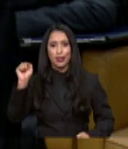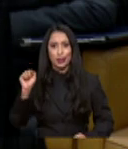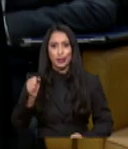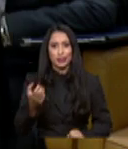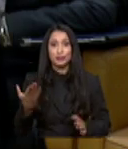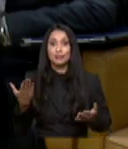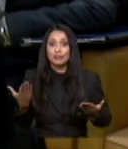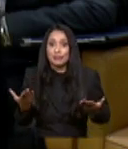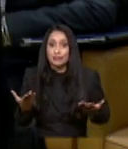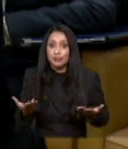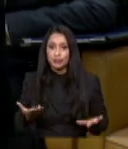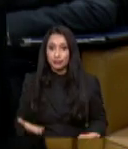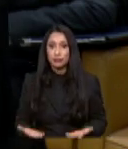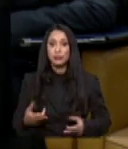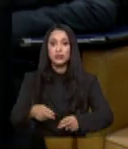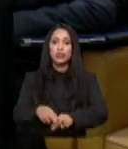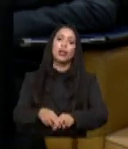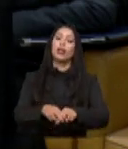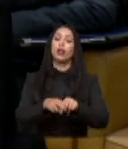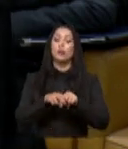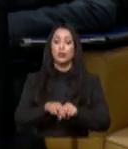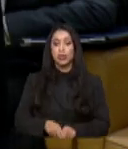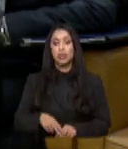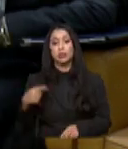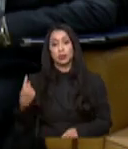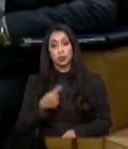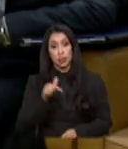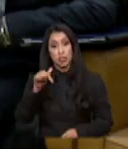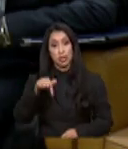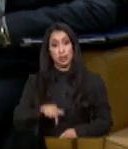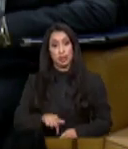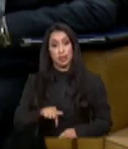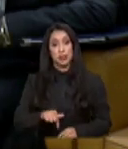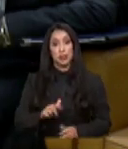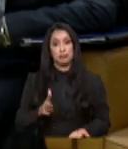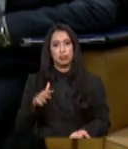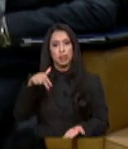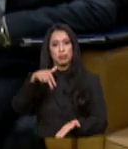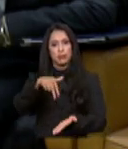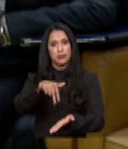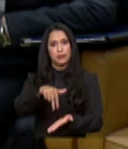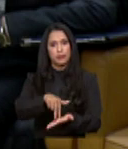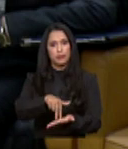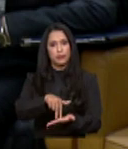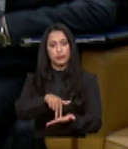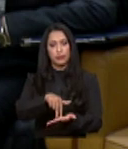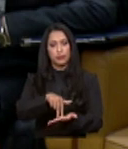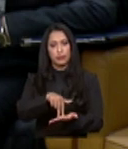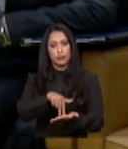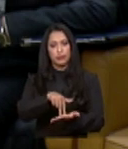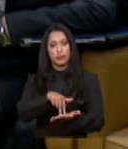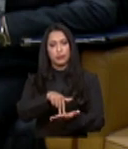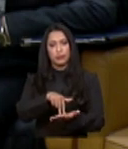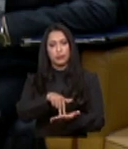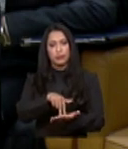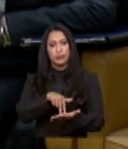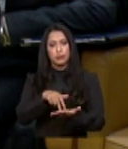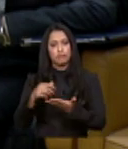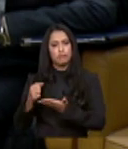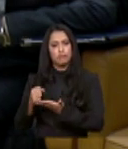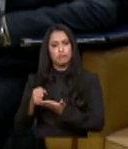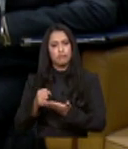E é por isso que estamos aqui diante dessa tribuna, para